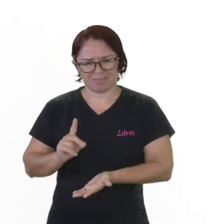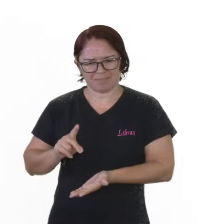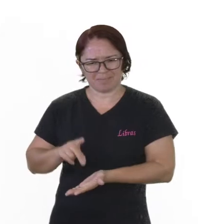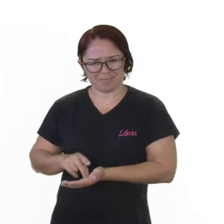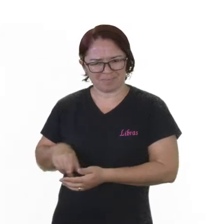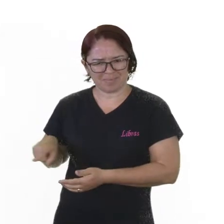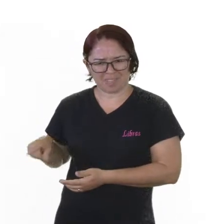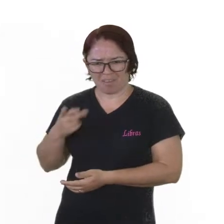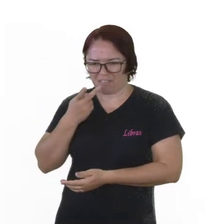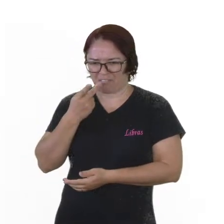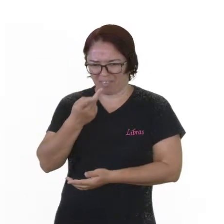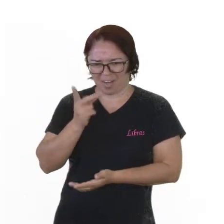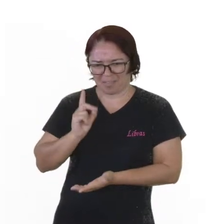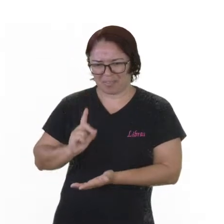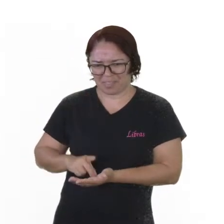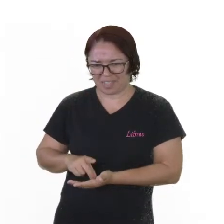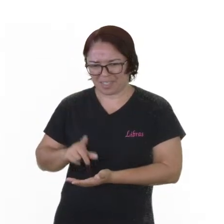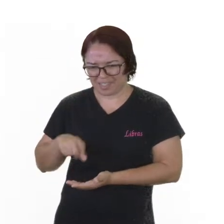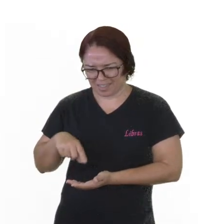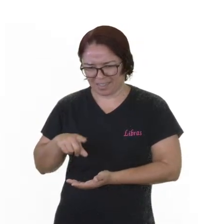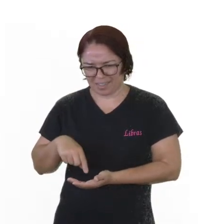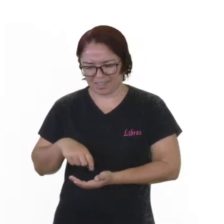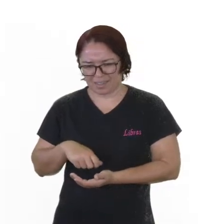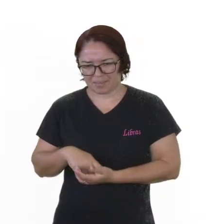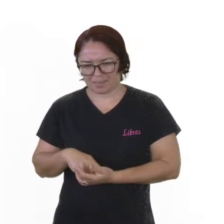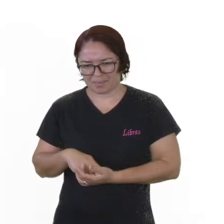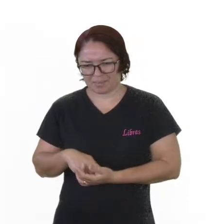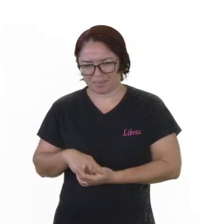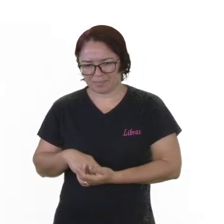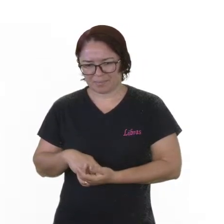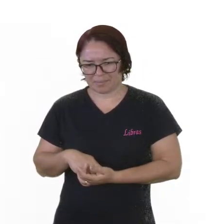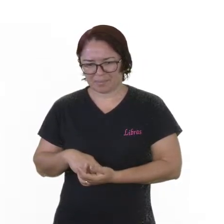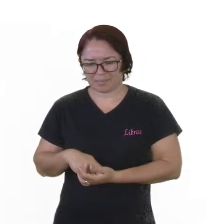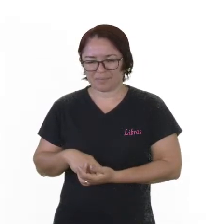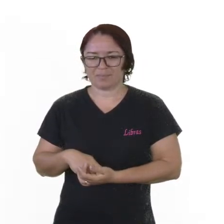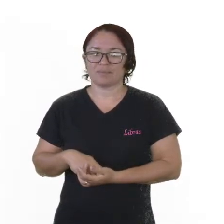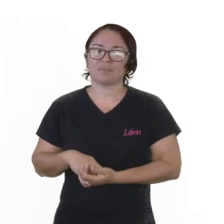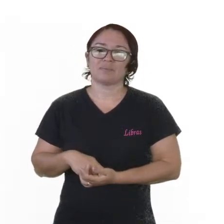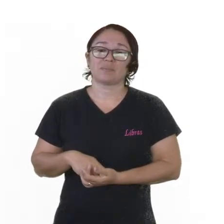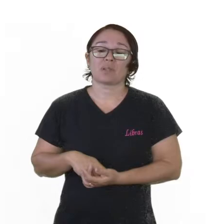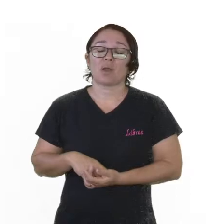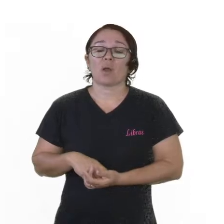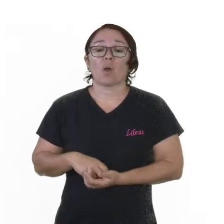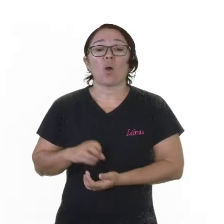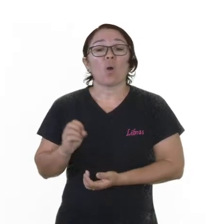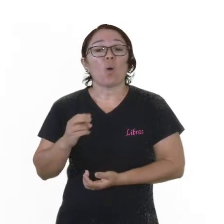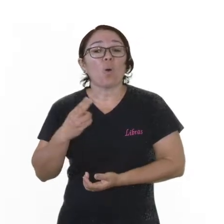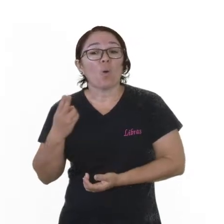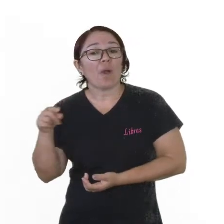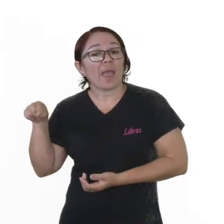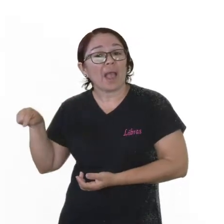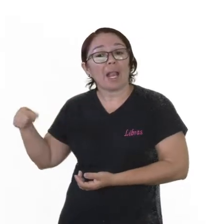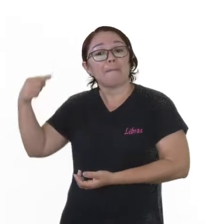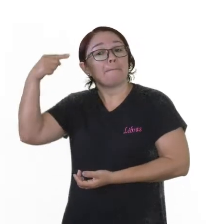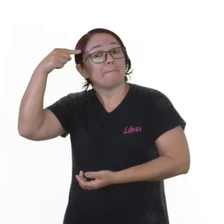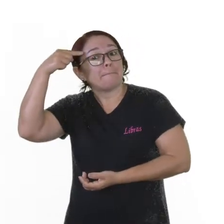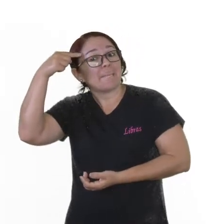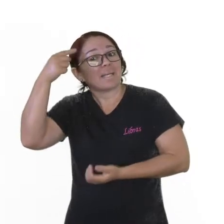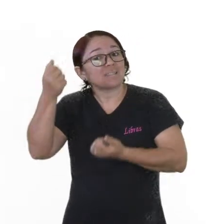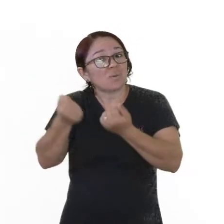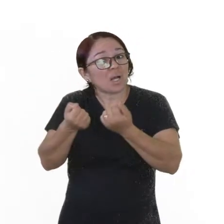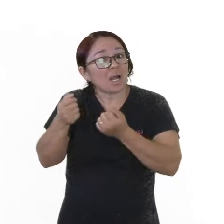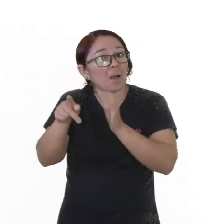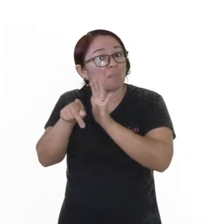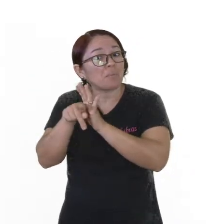verdade? Será que foi desse jeito mesmo que aconteceu? Ou ele confundiu? Será que ele não ficou confuso? Ele